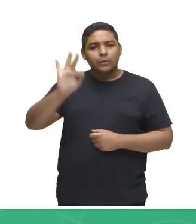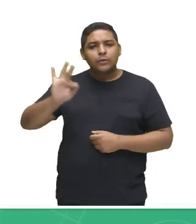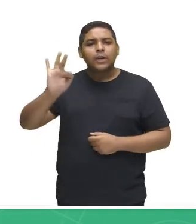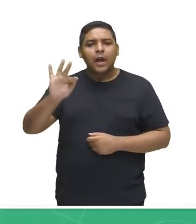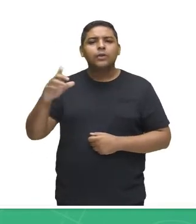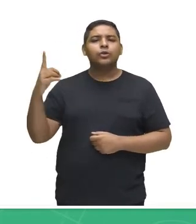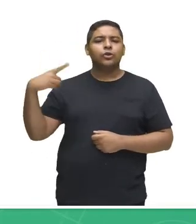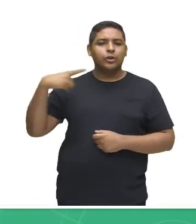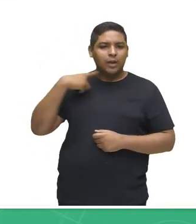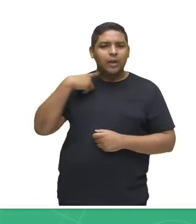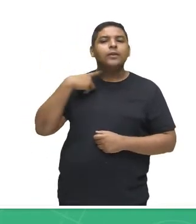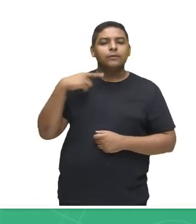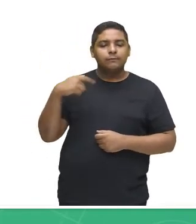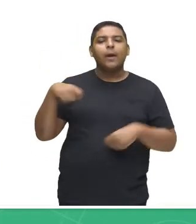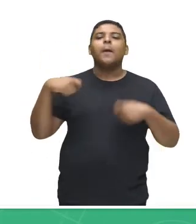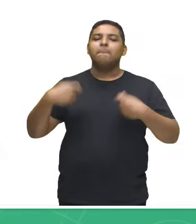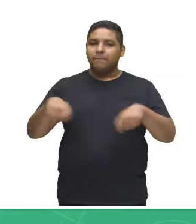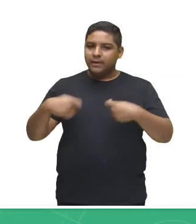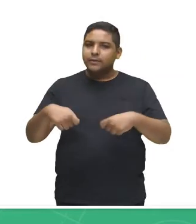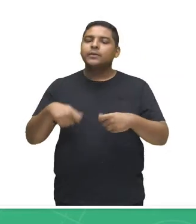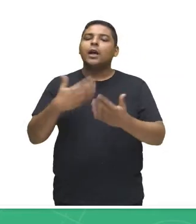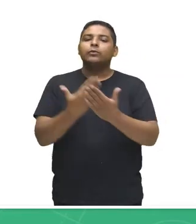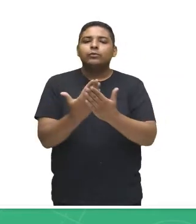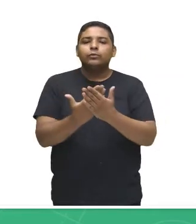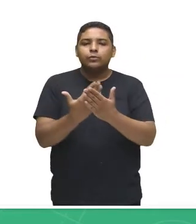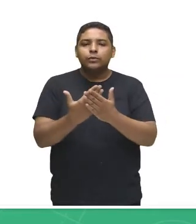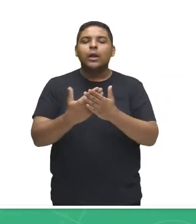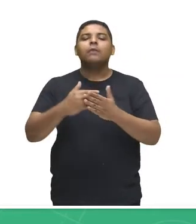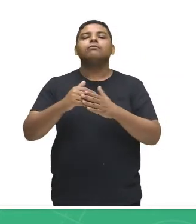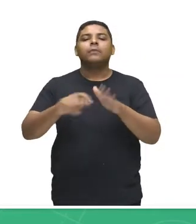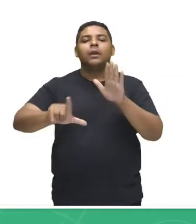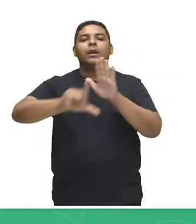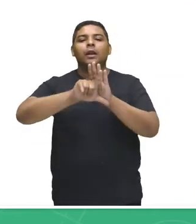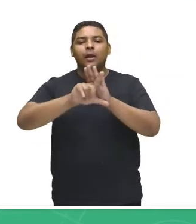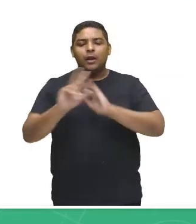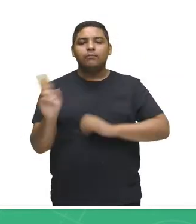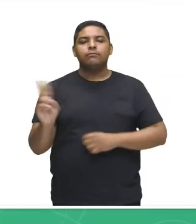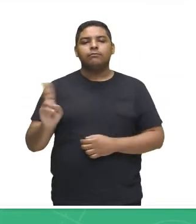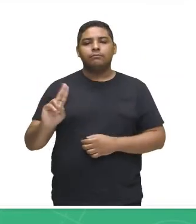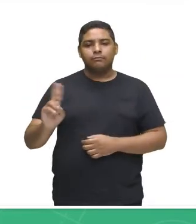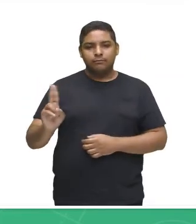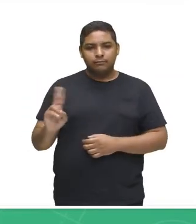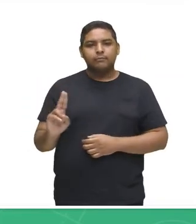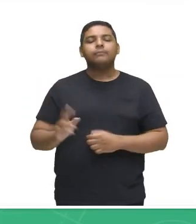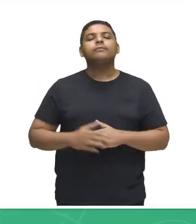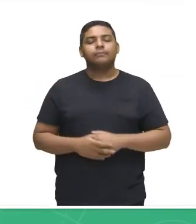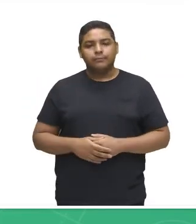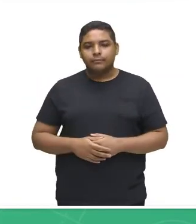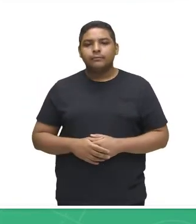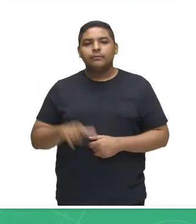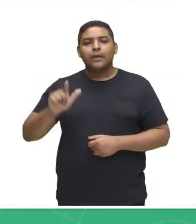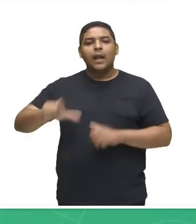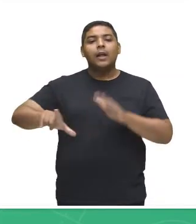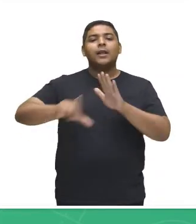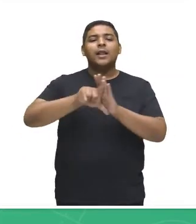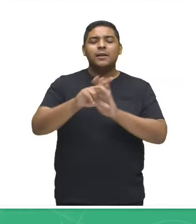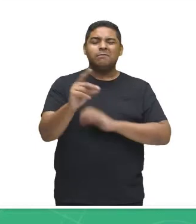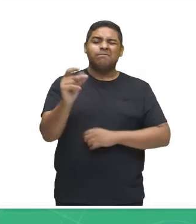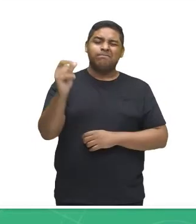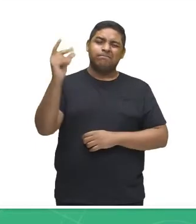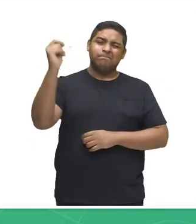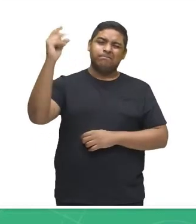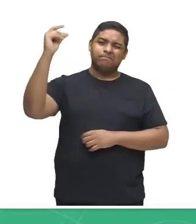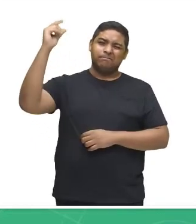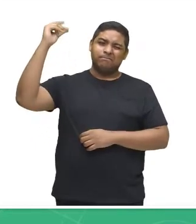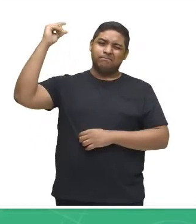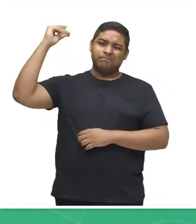lá estudar o Código de Hammurabi, porque justamente ele vai ser a primeira representação. É a legislação mais antiga que se